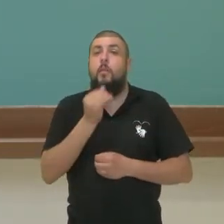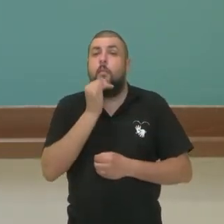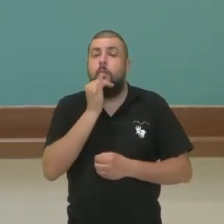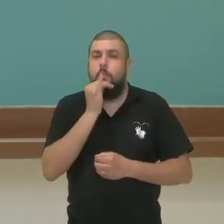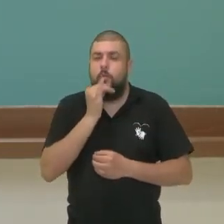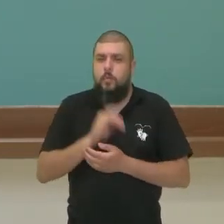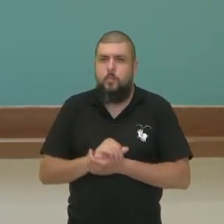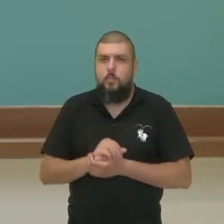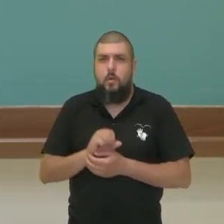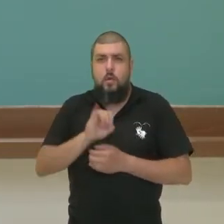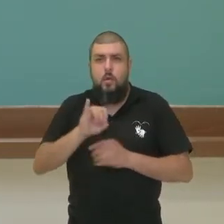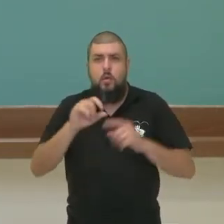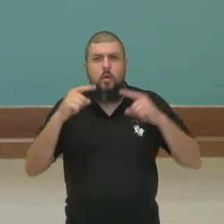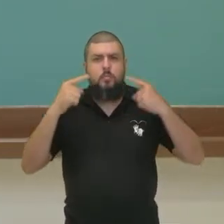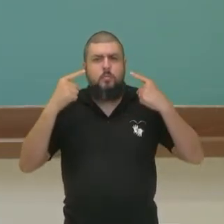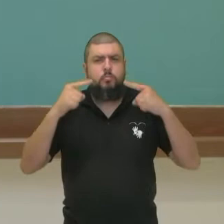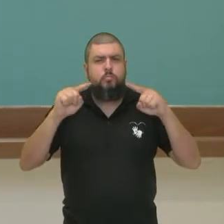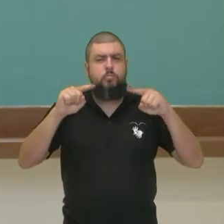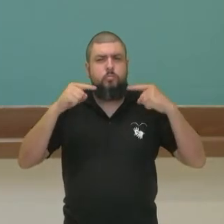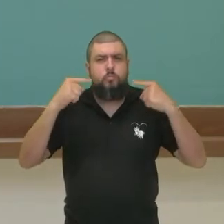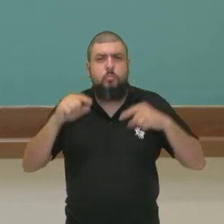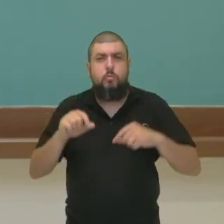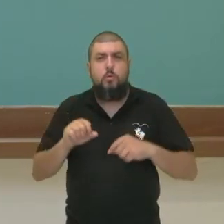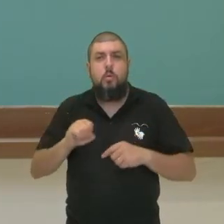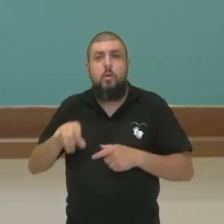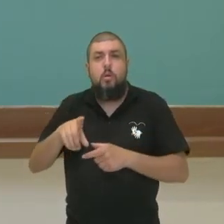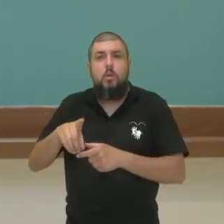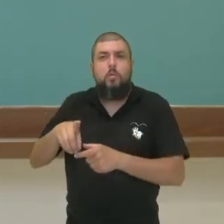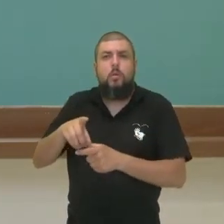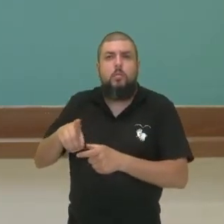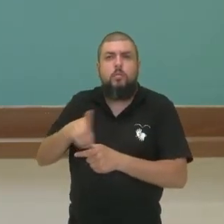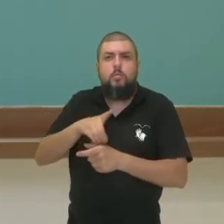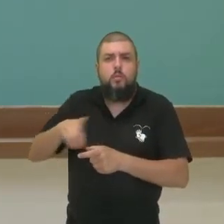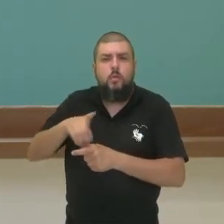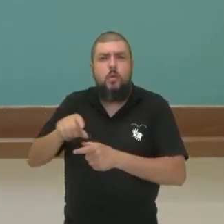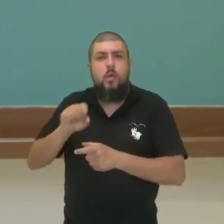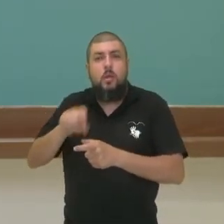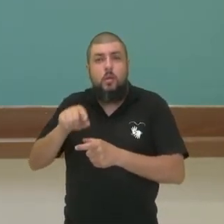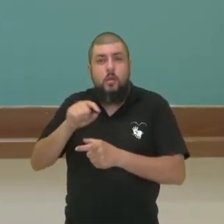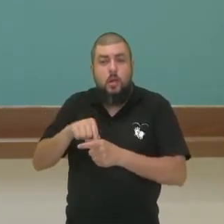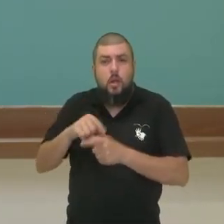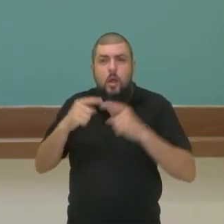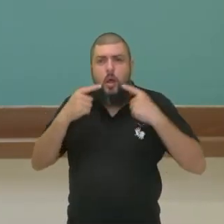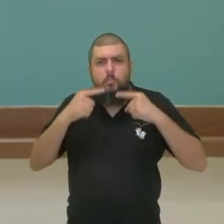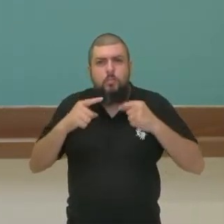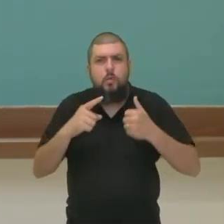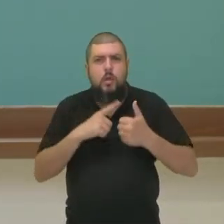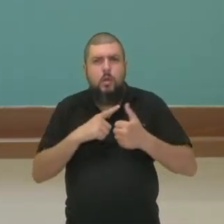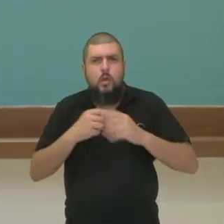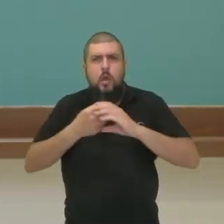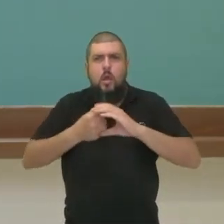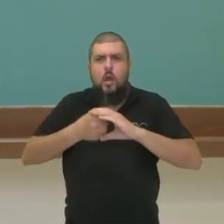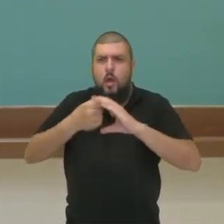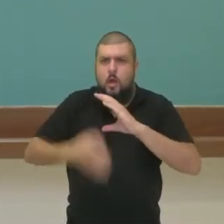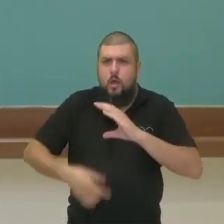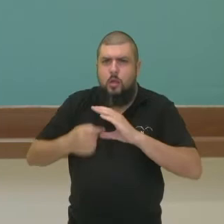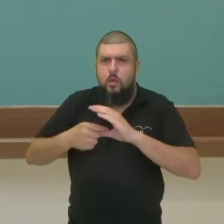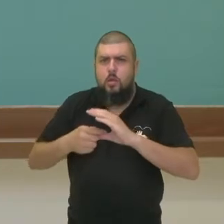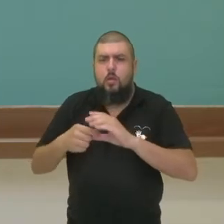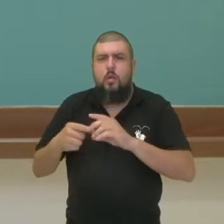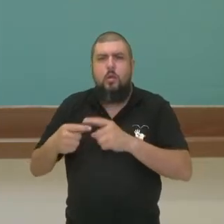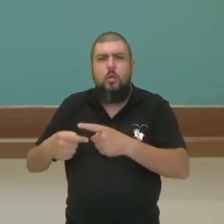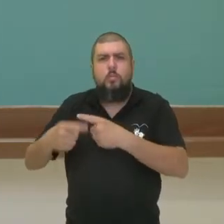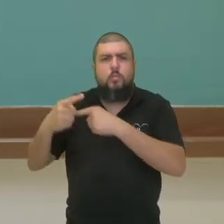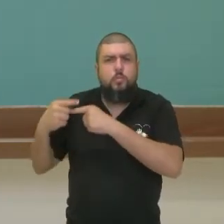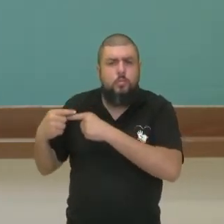disco bem gravado, se ele segue as características dos álbuns